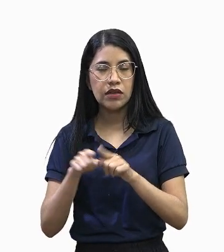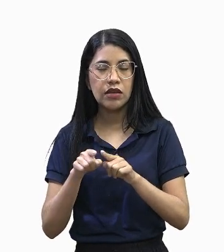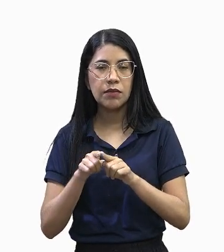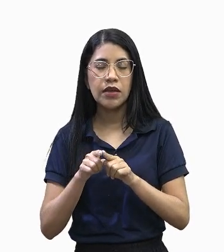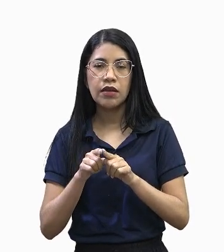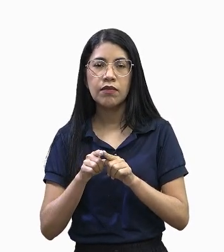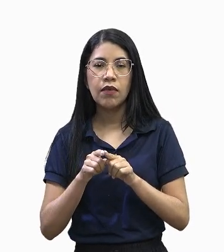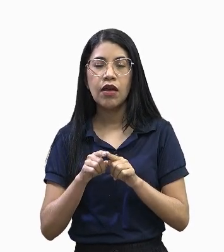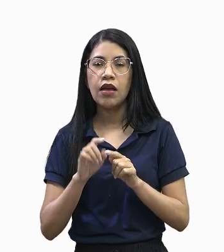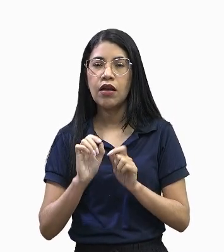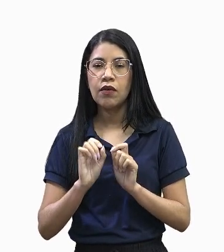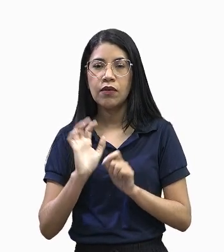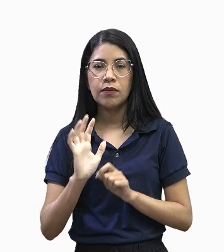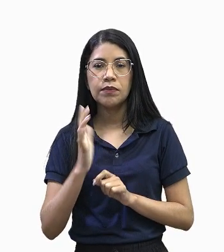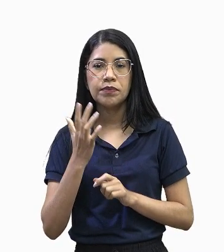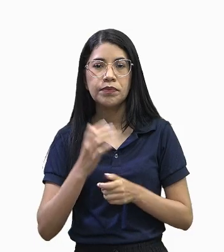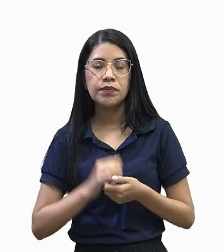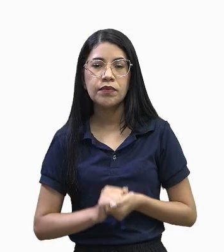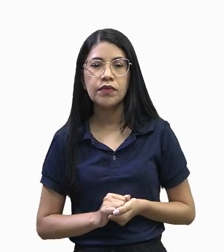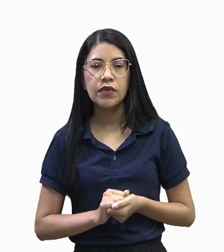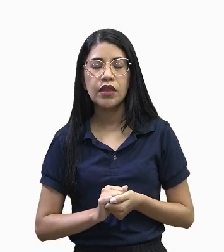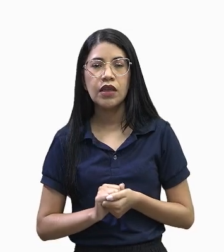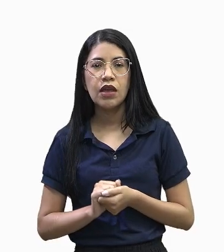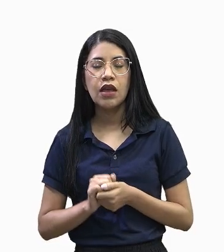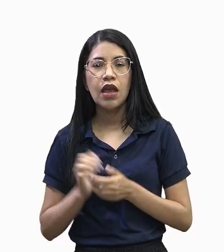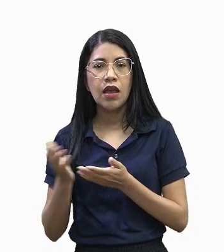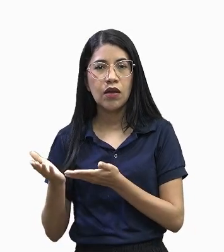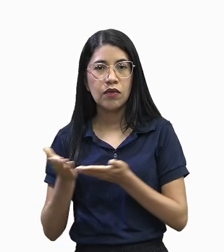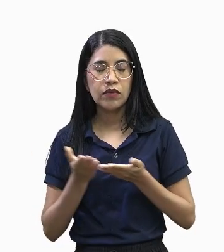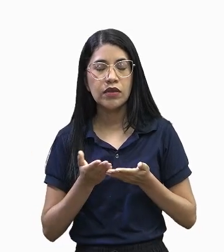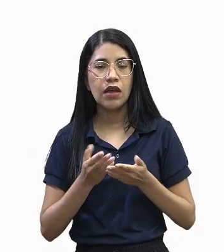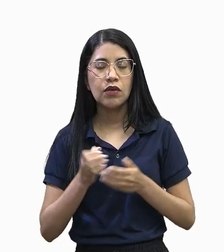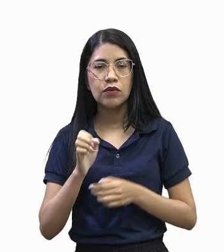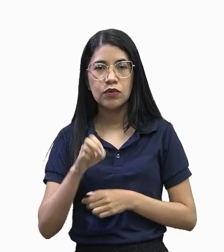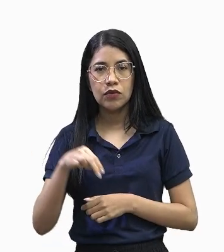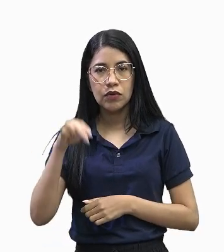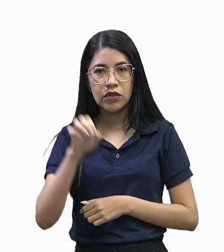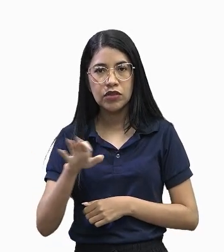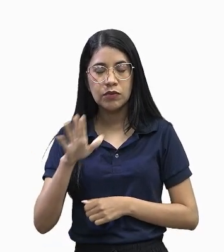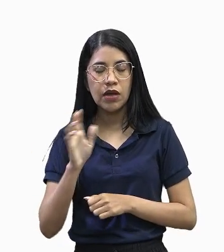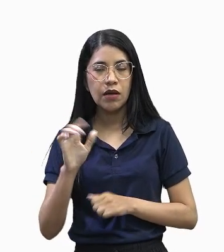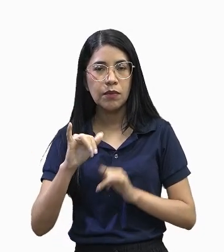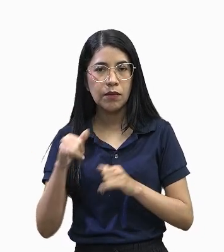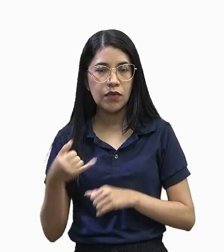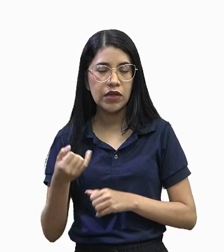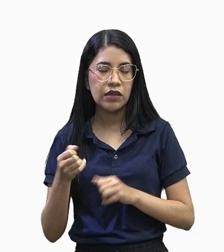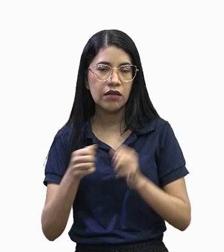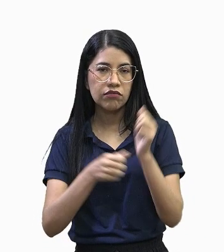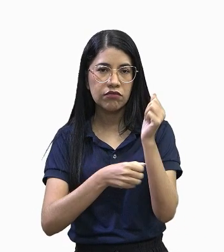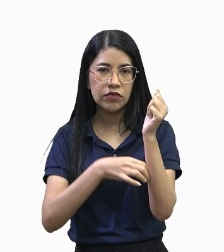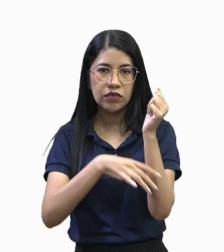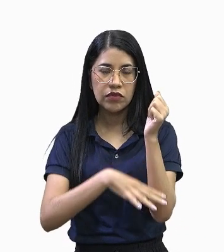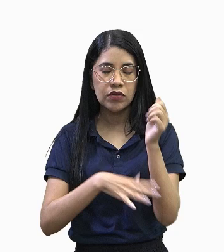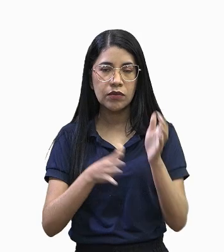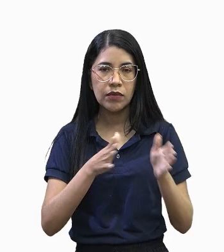grande recrutamento de nordestinos para a extração da borracha na região, como eu falei para vocês. De